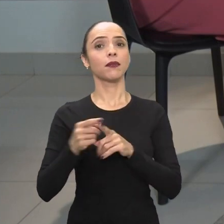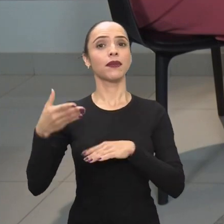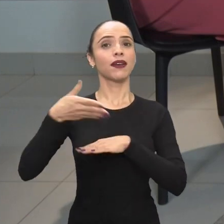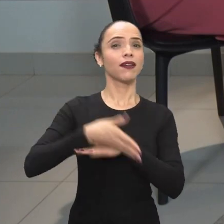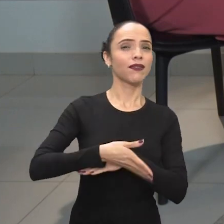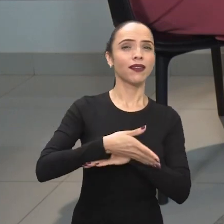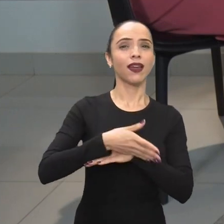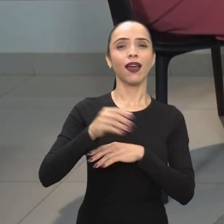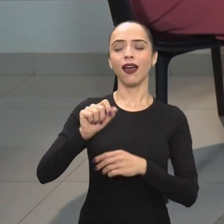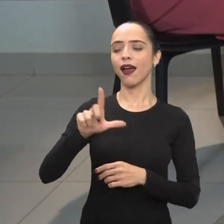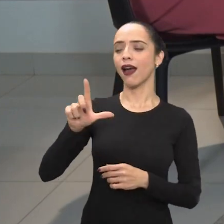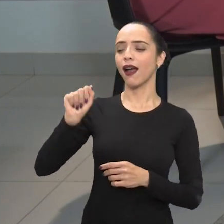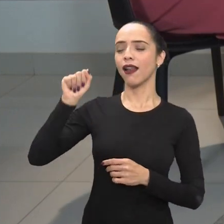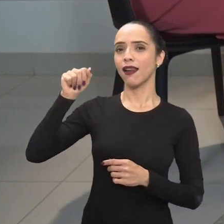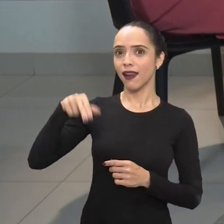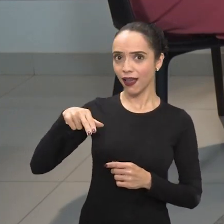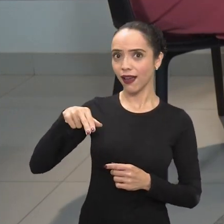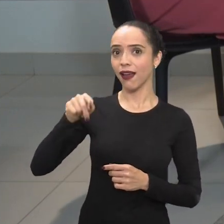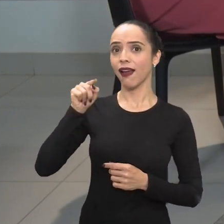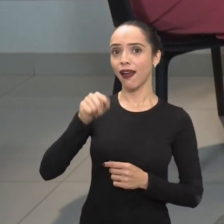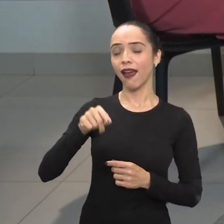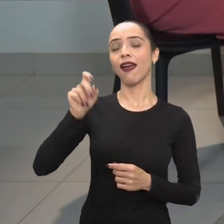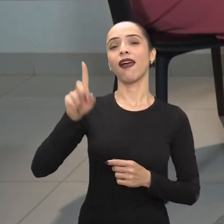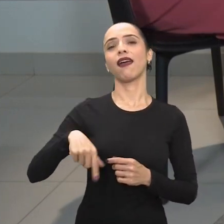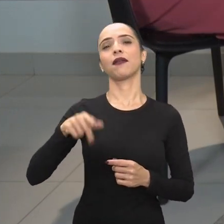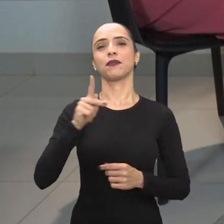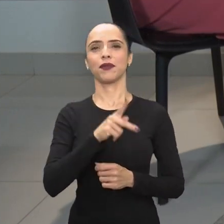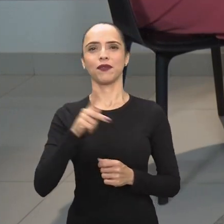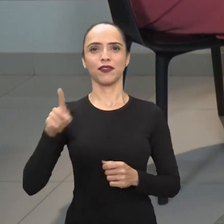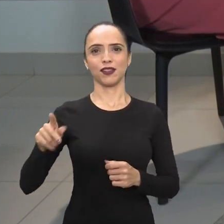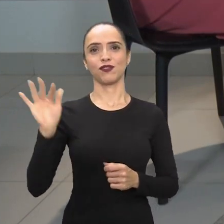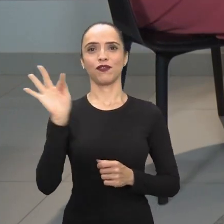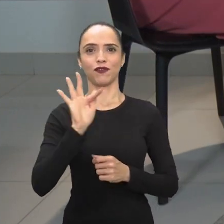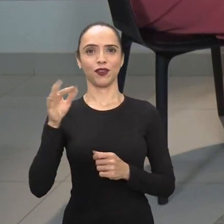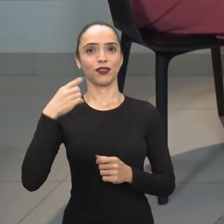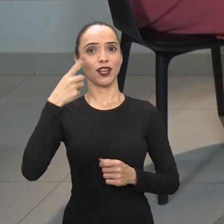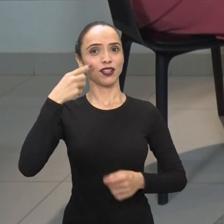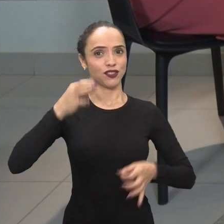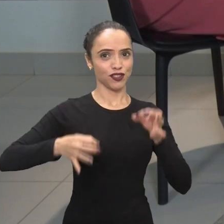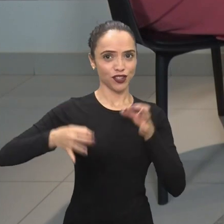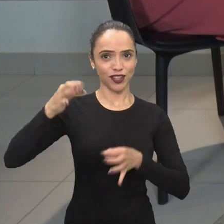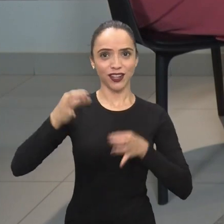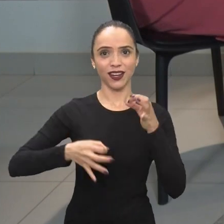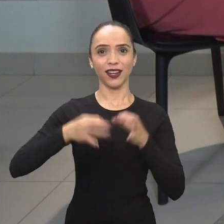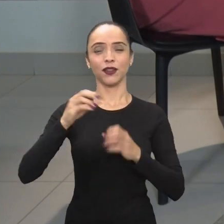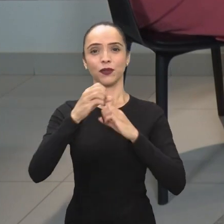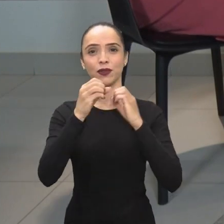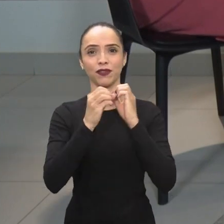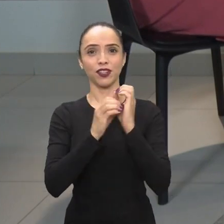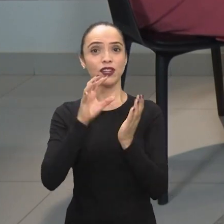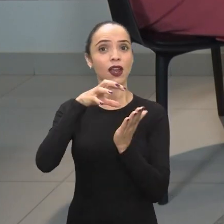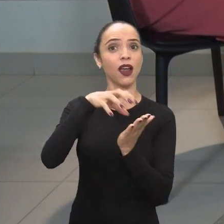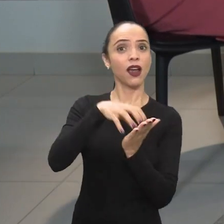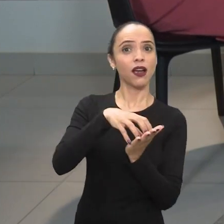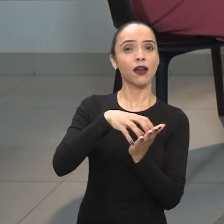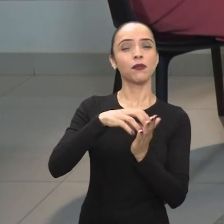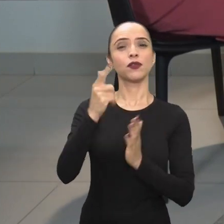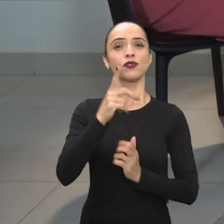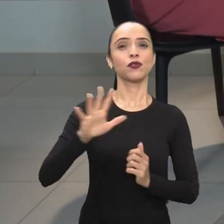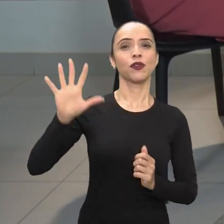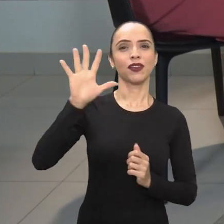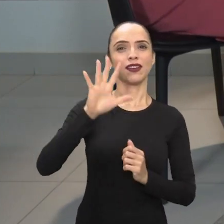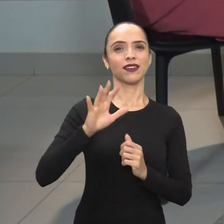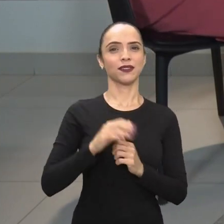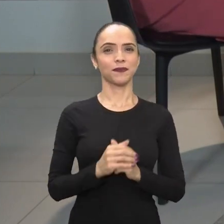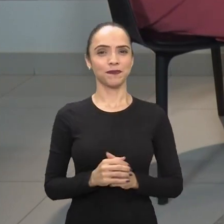do Alan hannemann que é professor da faculdade de direito da UFG Campus Goiás muito obrigada pela sua presença